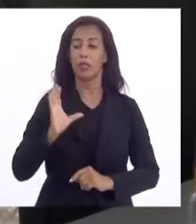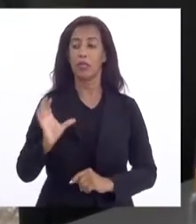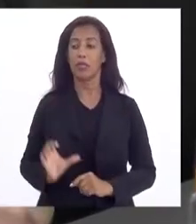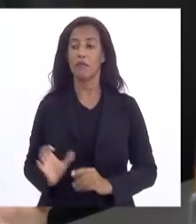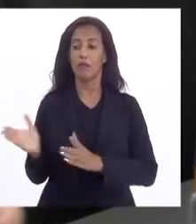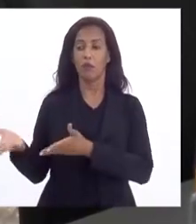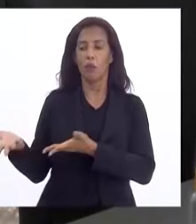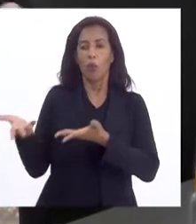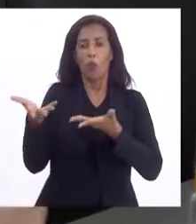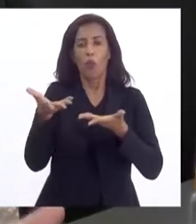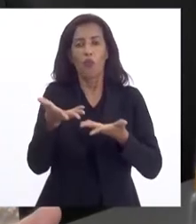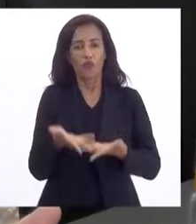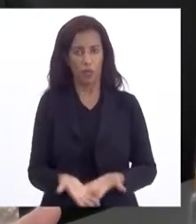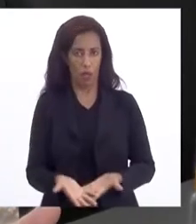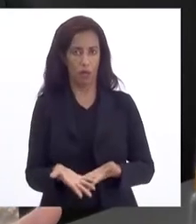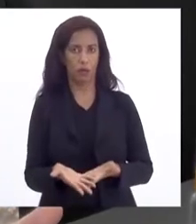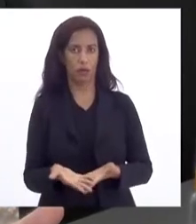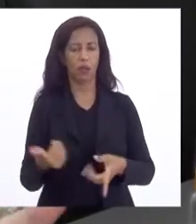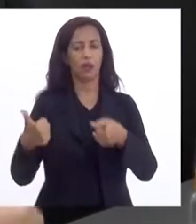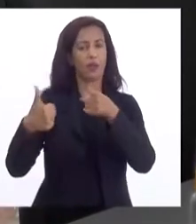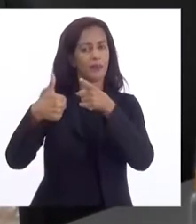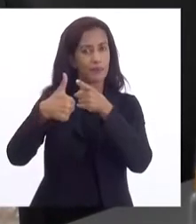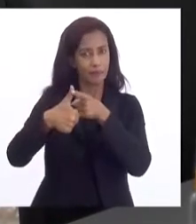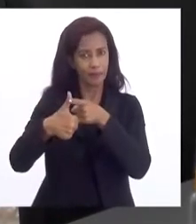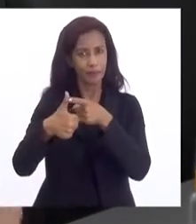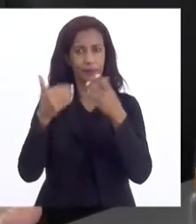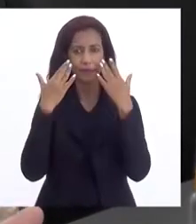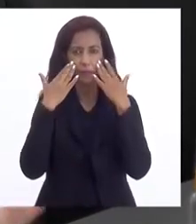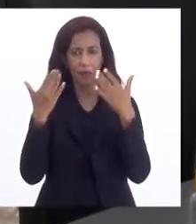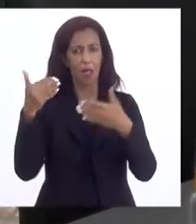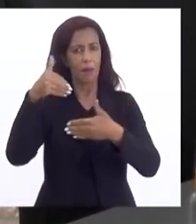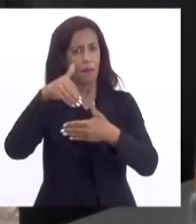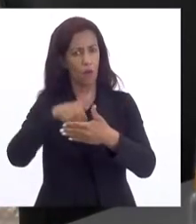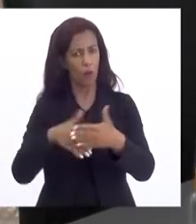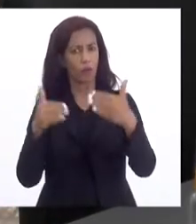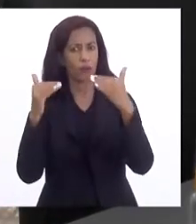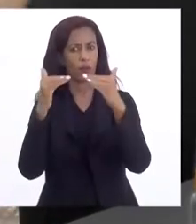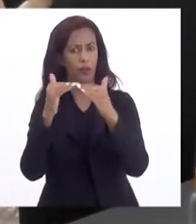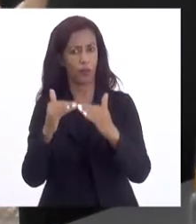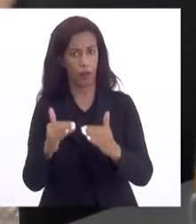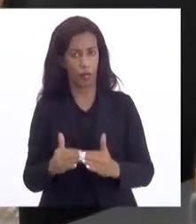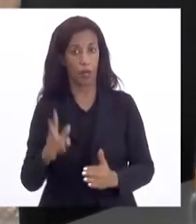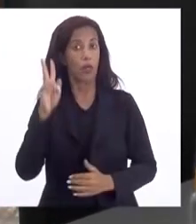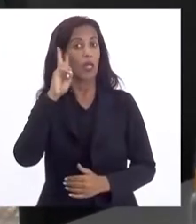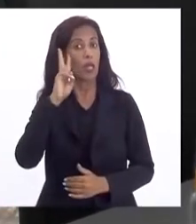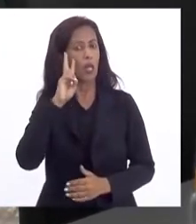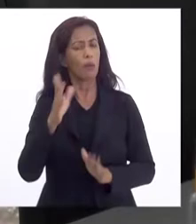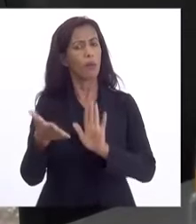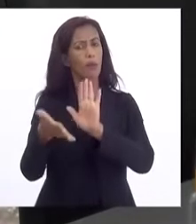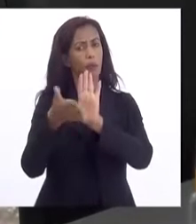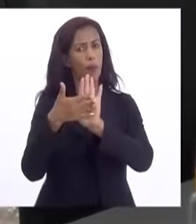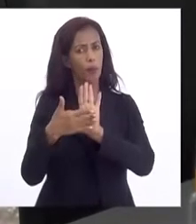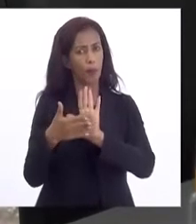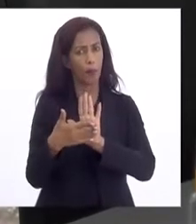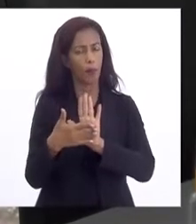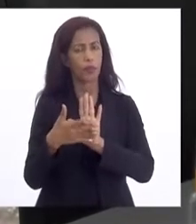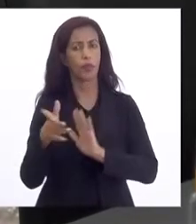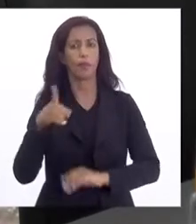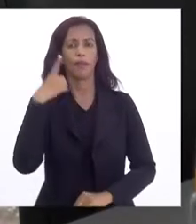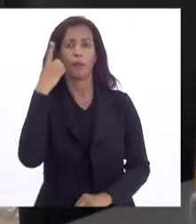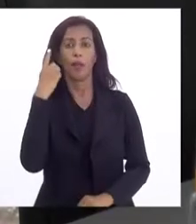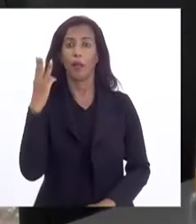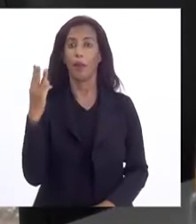trazida e convidada. Então, em primeiro lugar, queria já manifestar meu voto favorável. Me lembro de uma audiência pública proposta pela